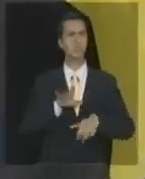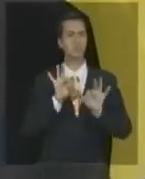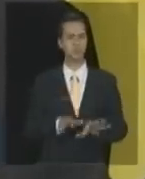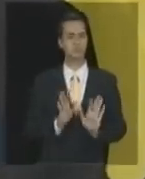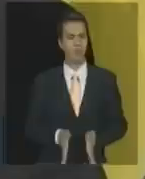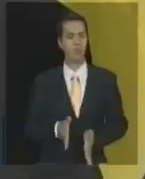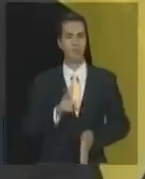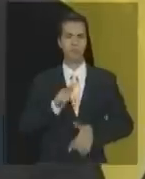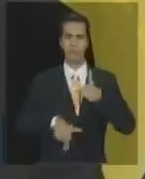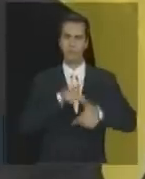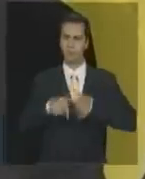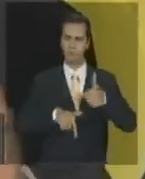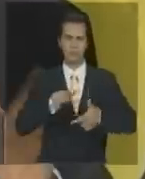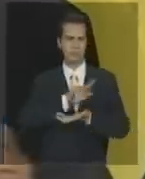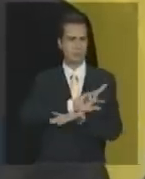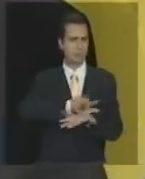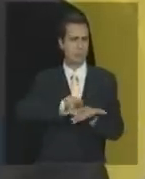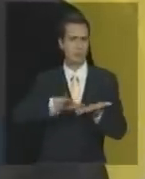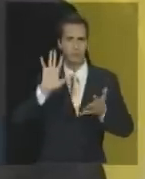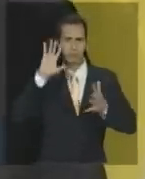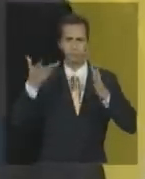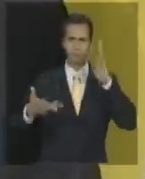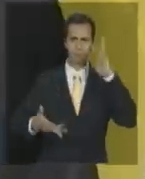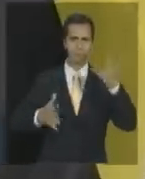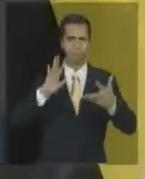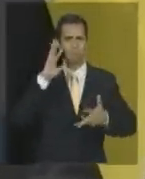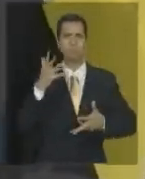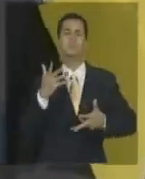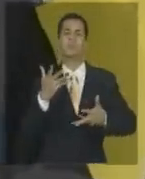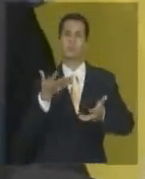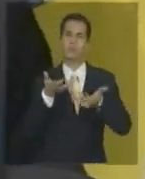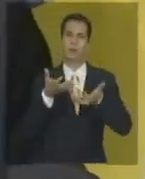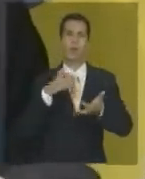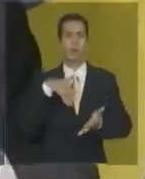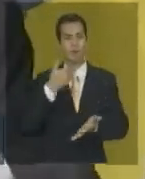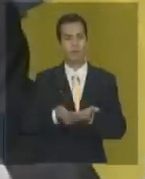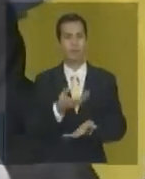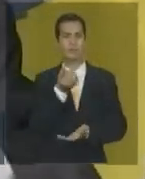providências possíveis neste período de 6 meses.